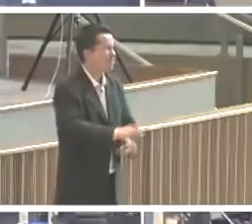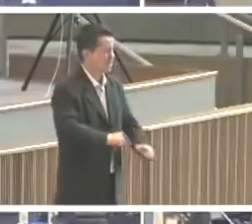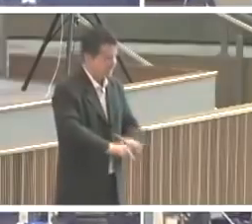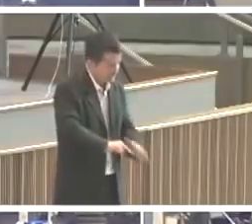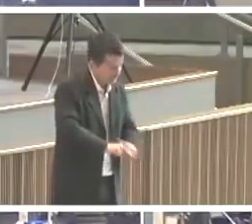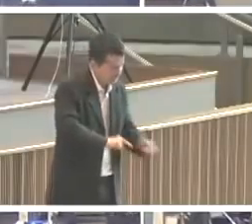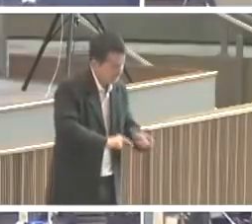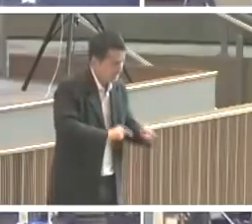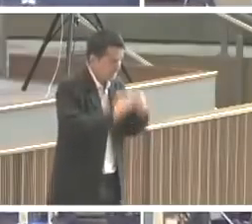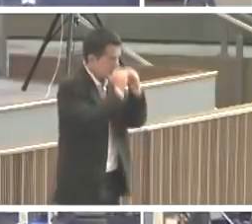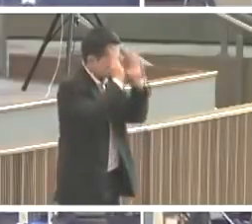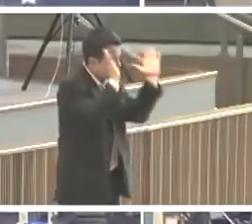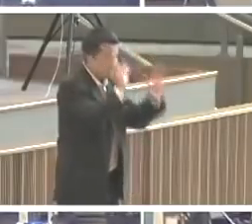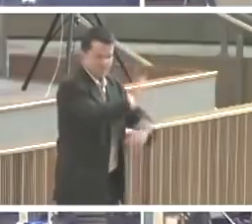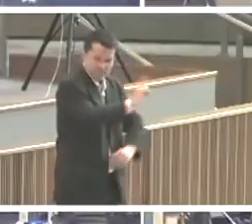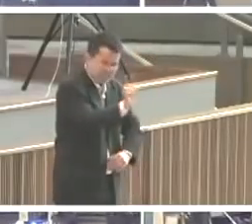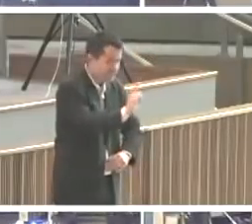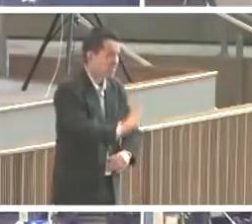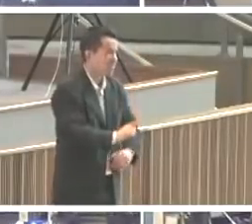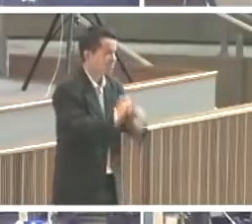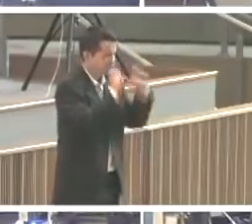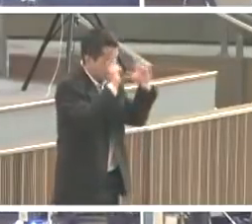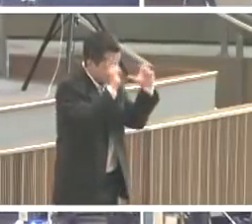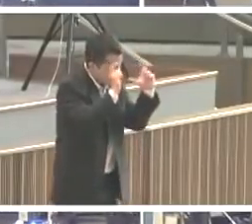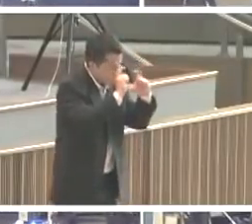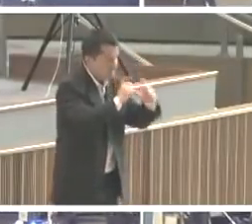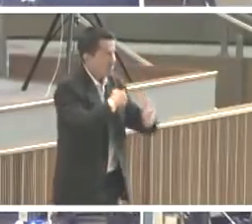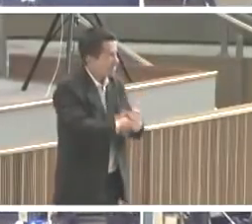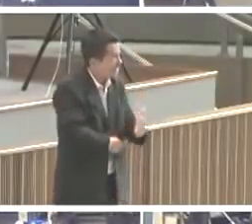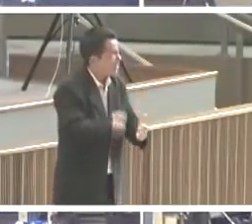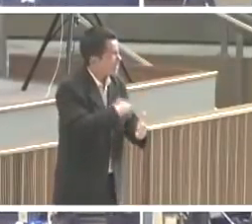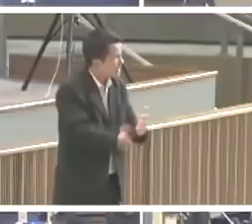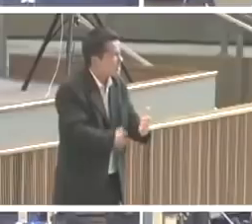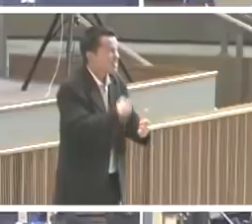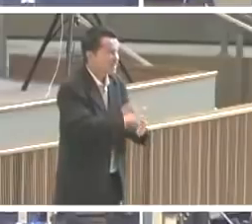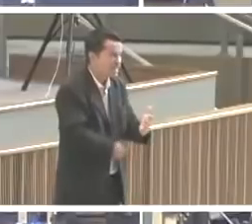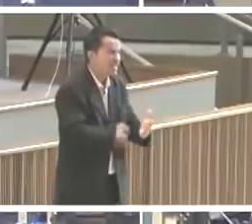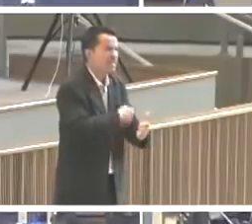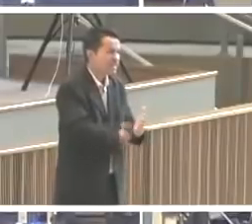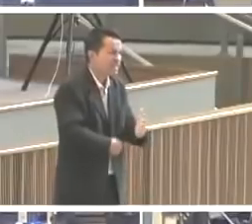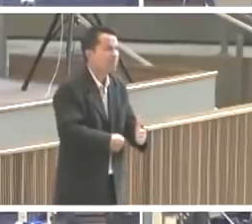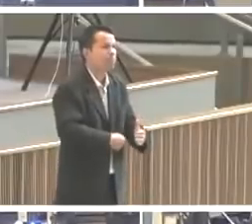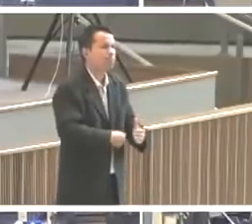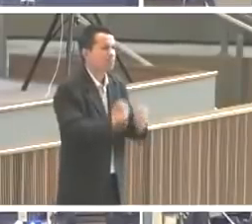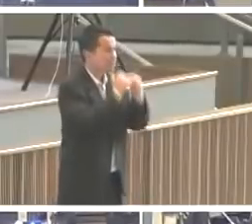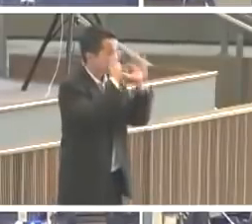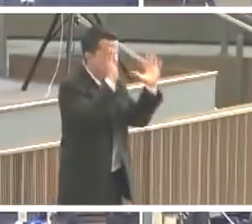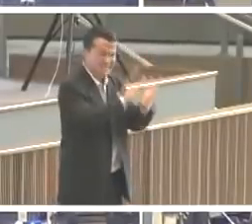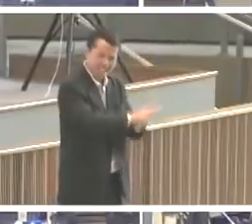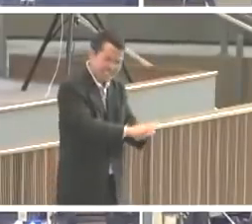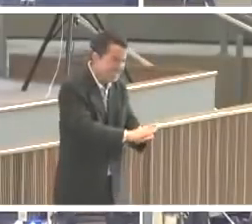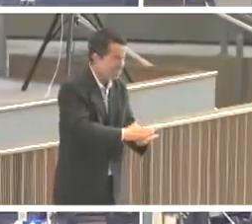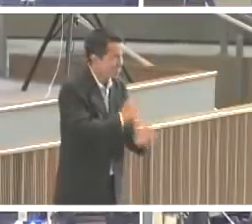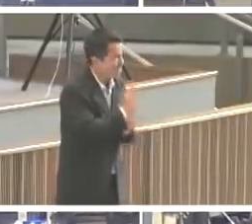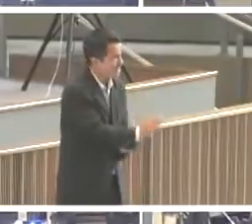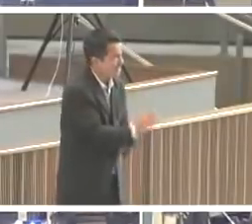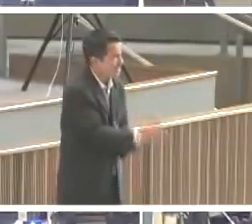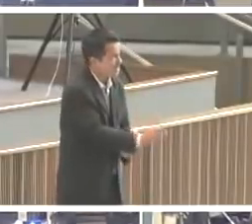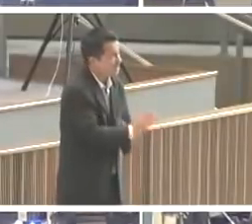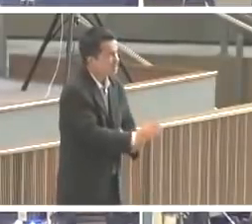porque algumas pessoas são vigilantes e discernem que Deus está falando. Algumas pessoas tomam a decisão